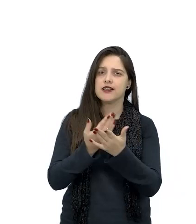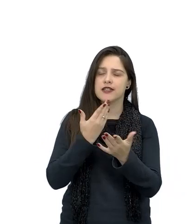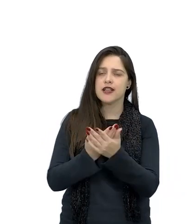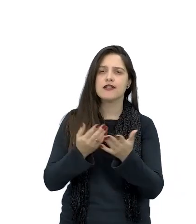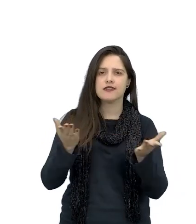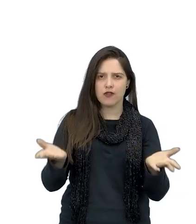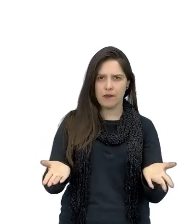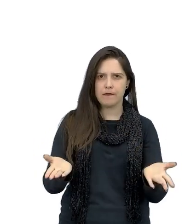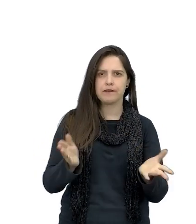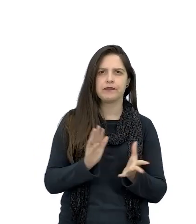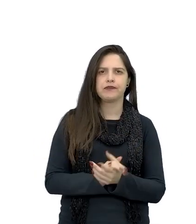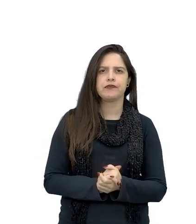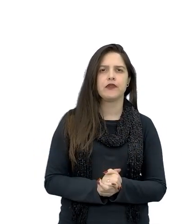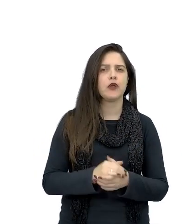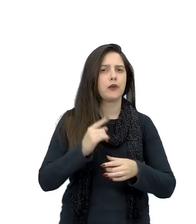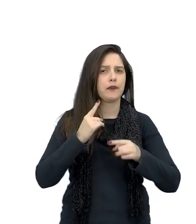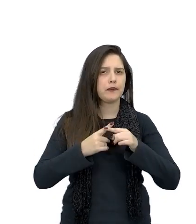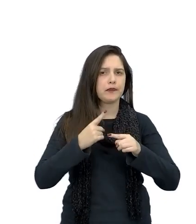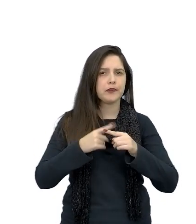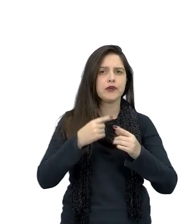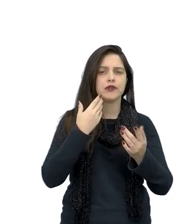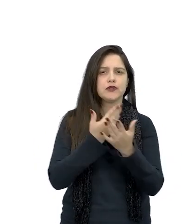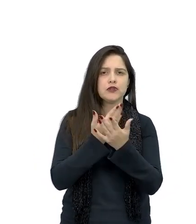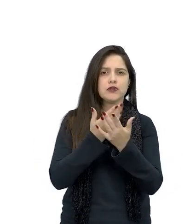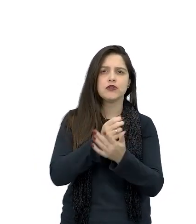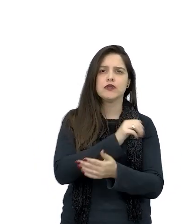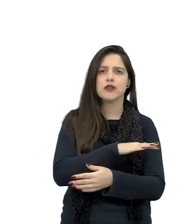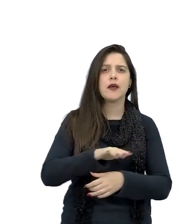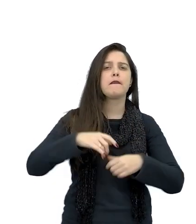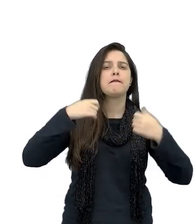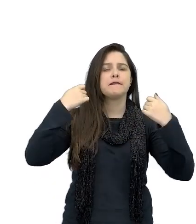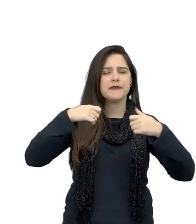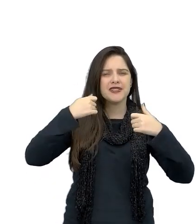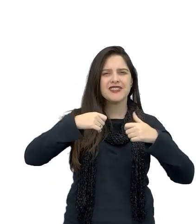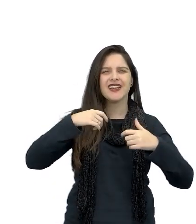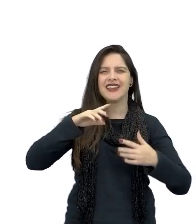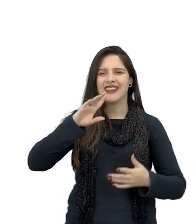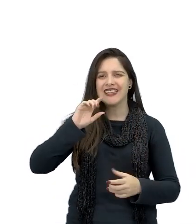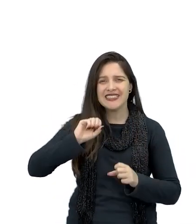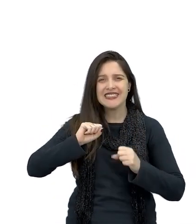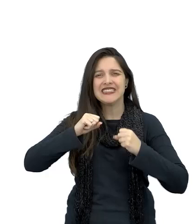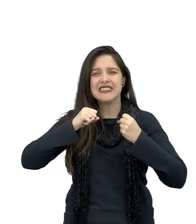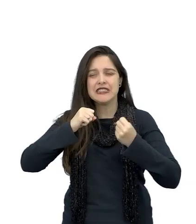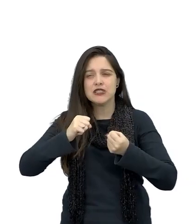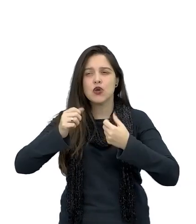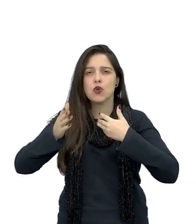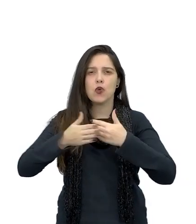9, porque o estudante precisará se dedicar ao que foi